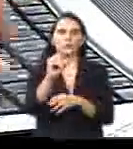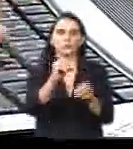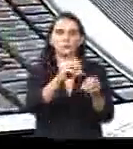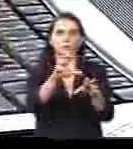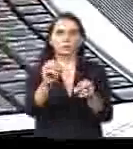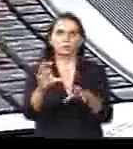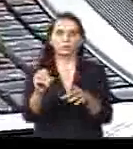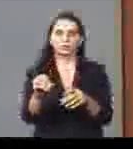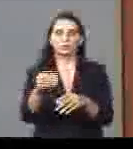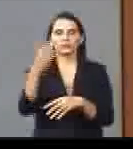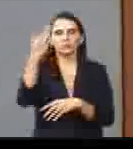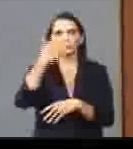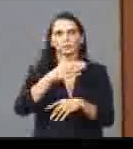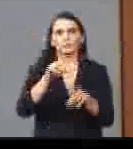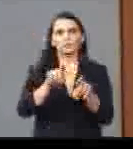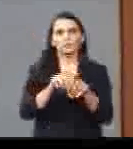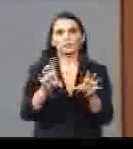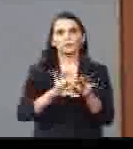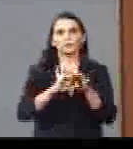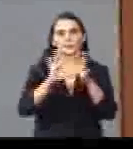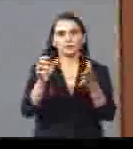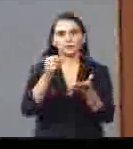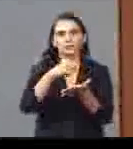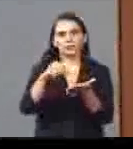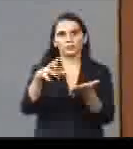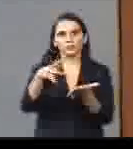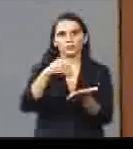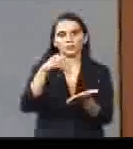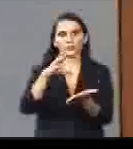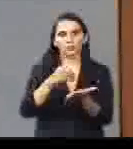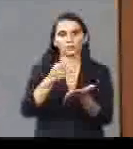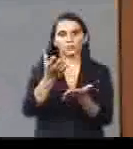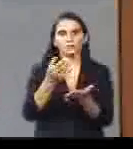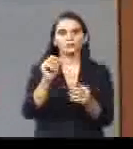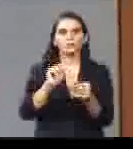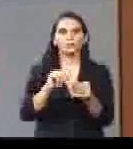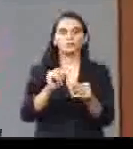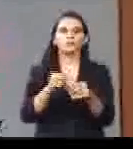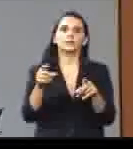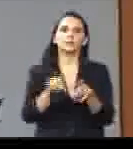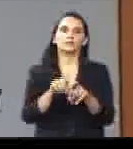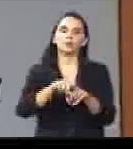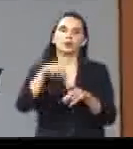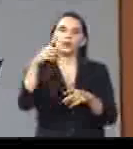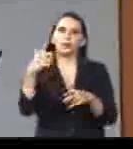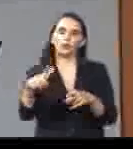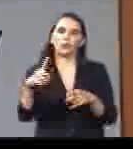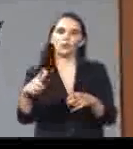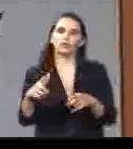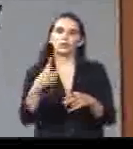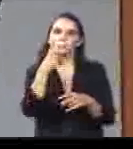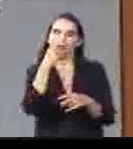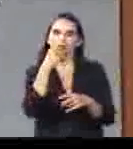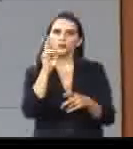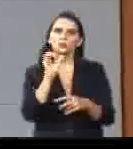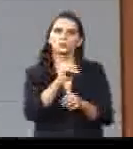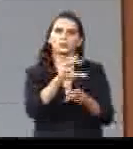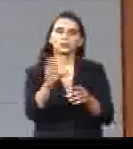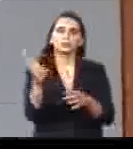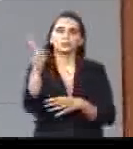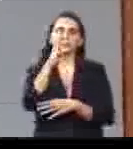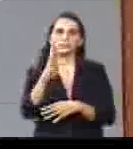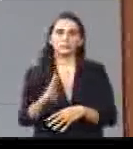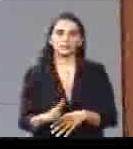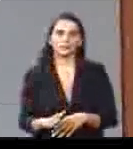do Tocantins os direitos autorais sobre esta obra e tem como meta produzir material semelhante a este para a